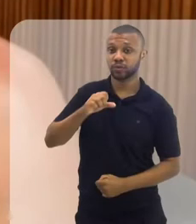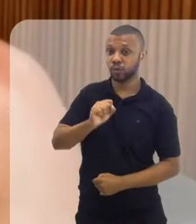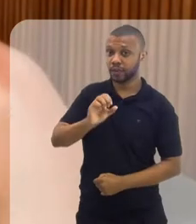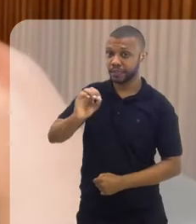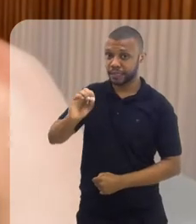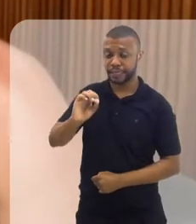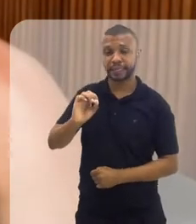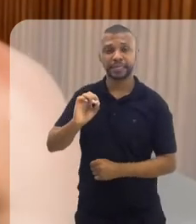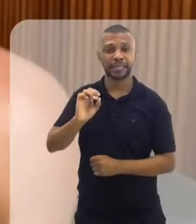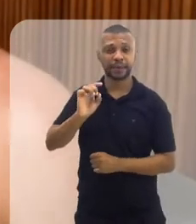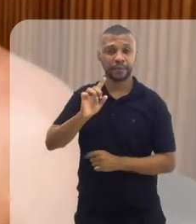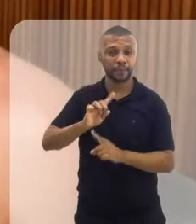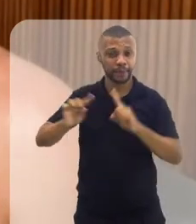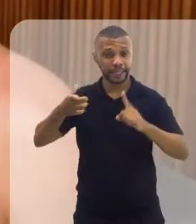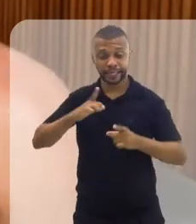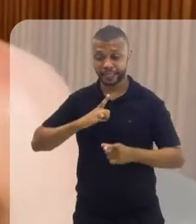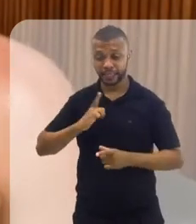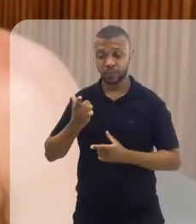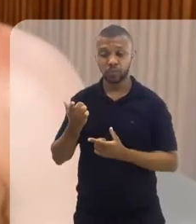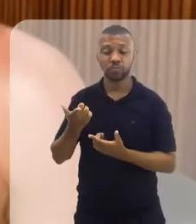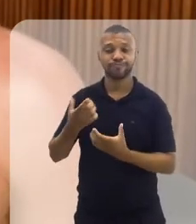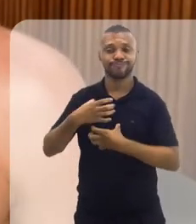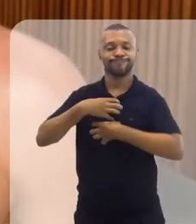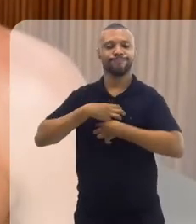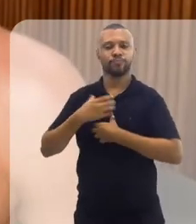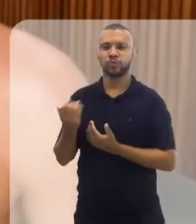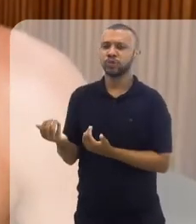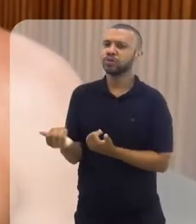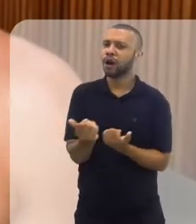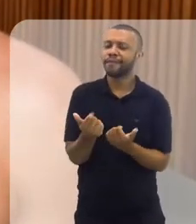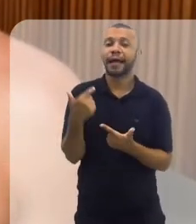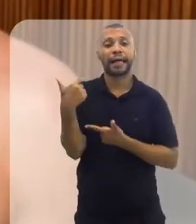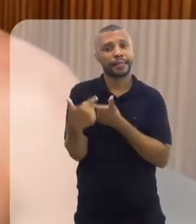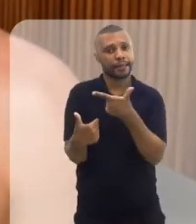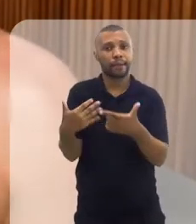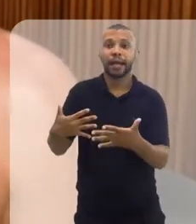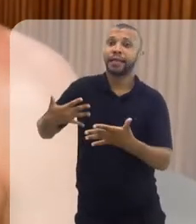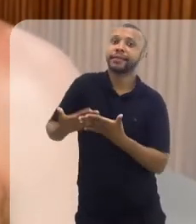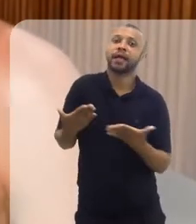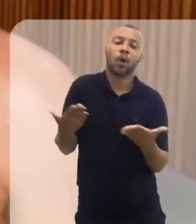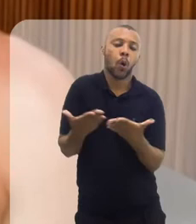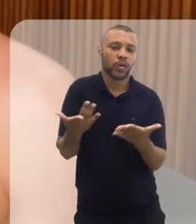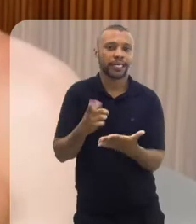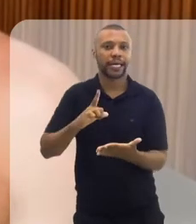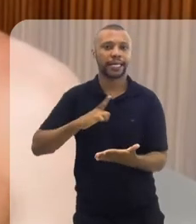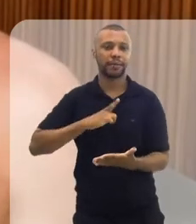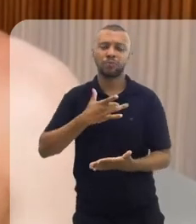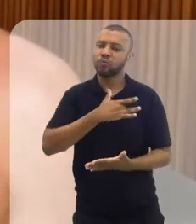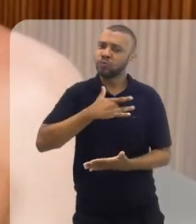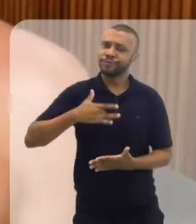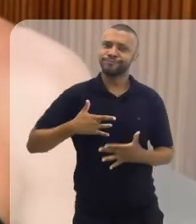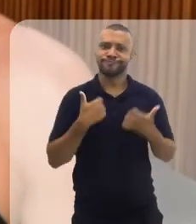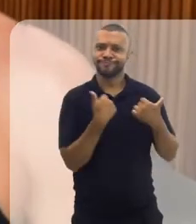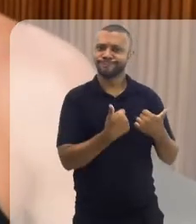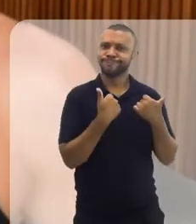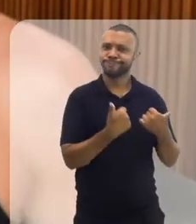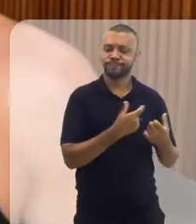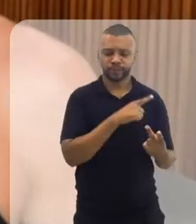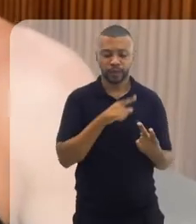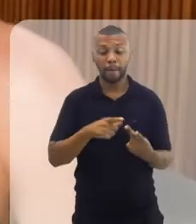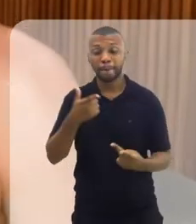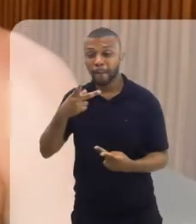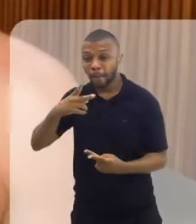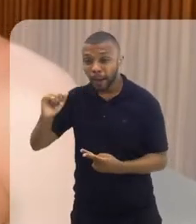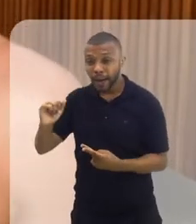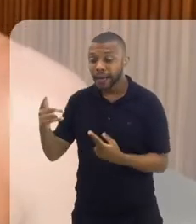80 anos, ela é muito jovem e trabalha ainda. É uma mulher cheia de vida. O meu